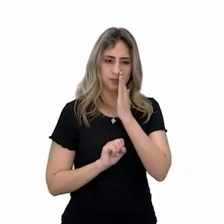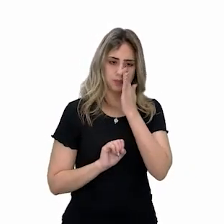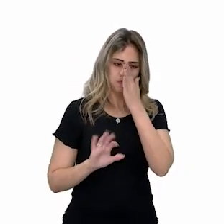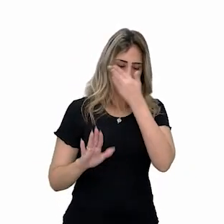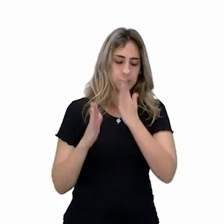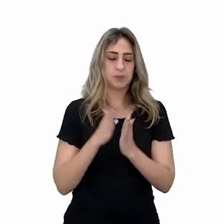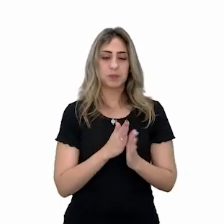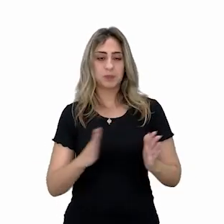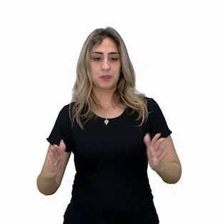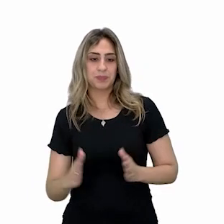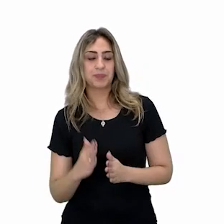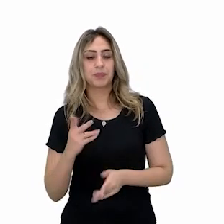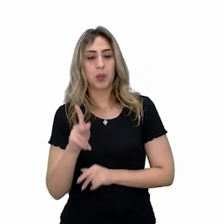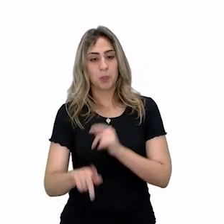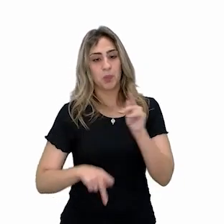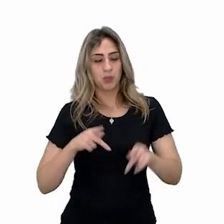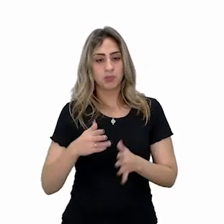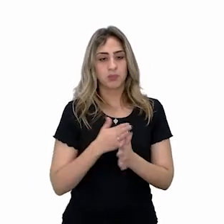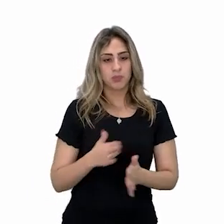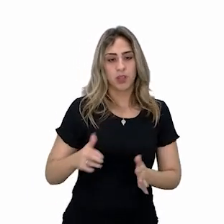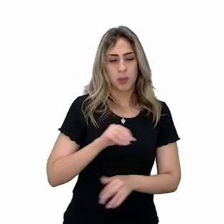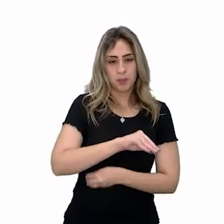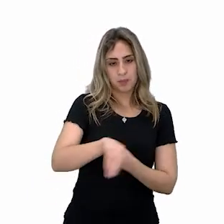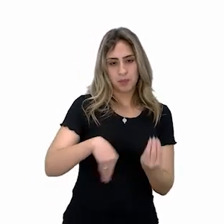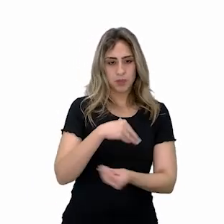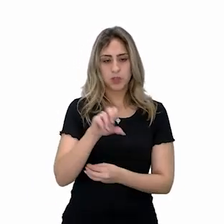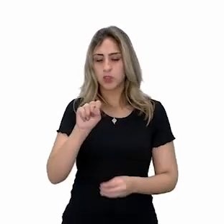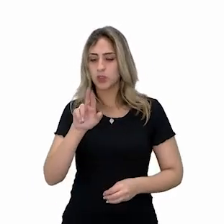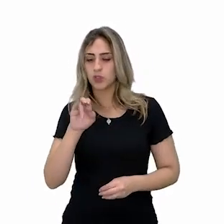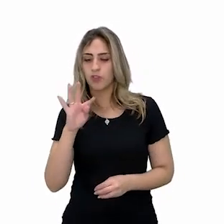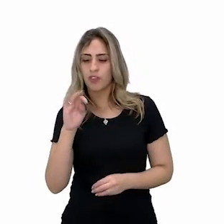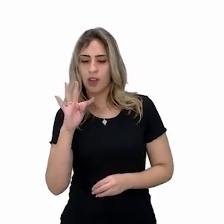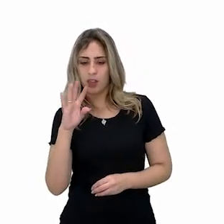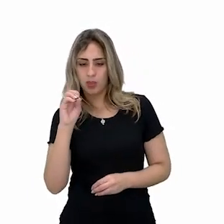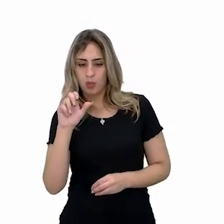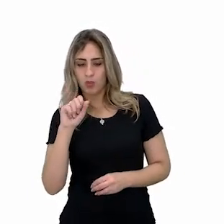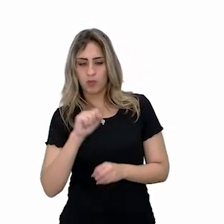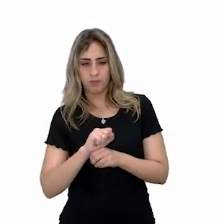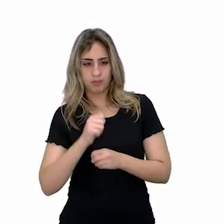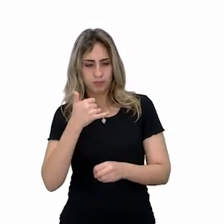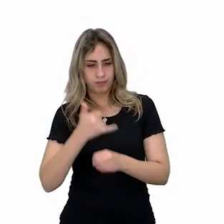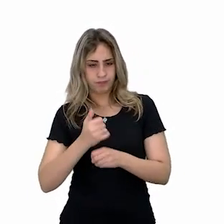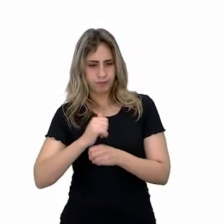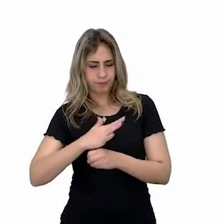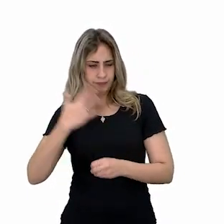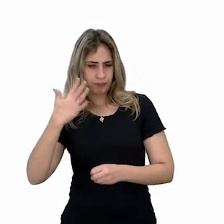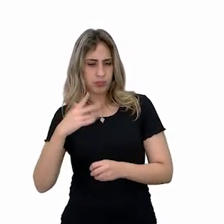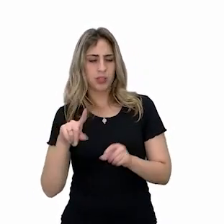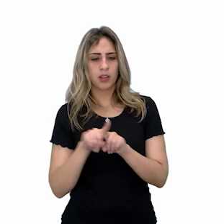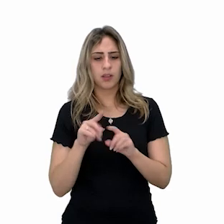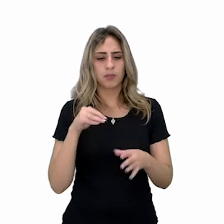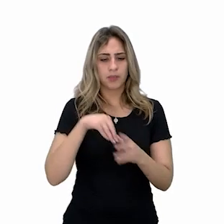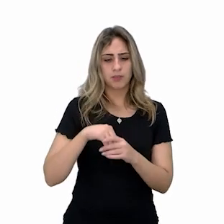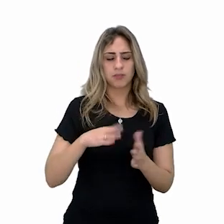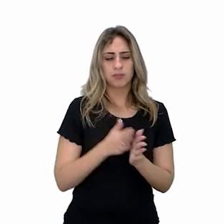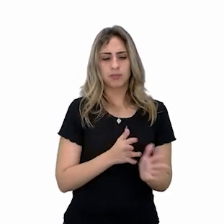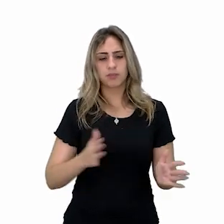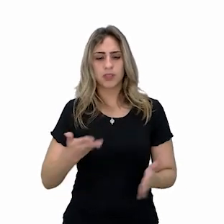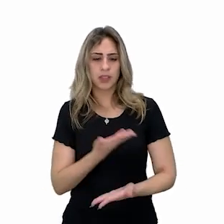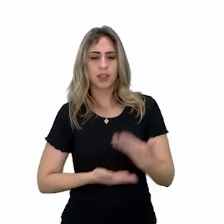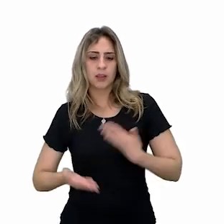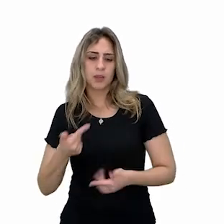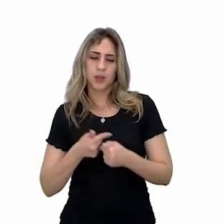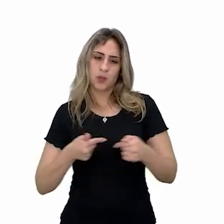pelo processo de floculação, a partir da mistura com sulfato de alumínio. Depois disso, a água é filtrada através de filtros e passa por